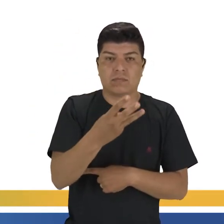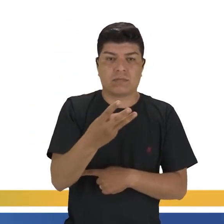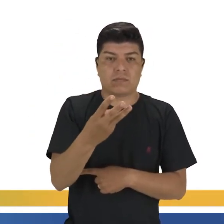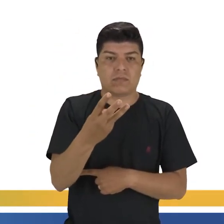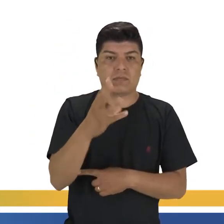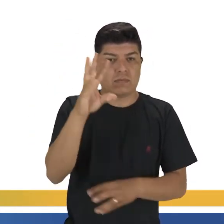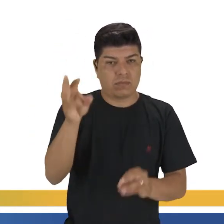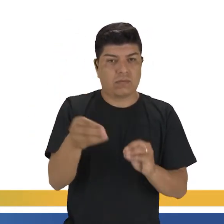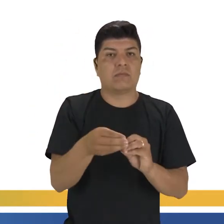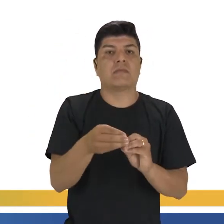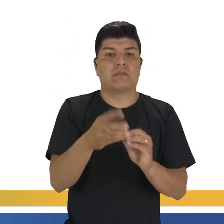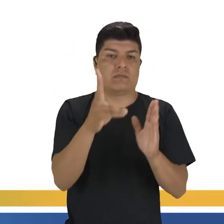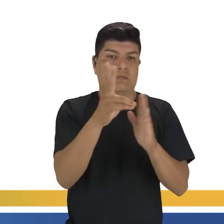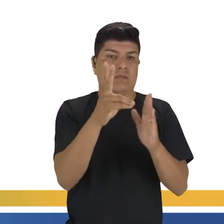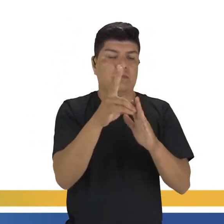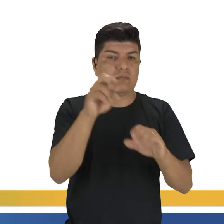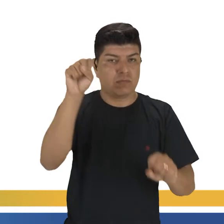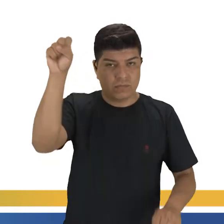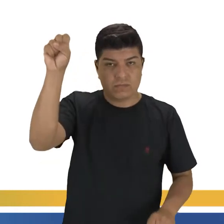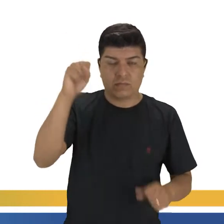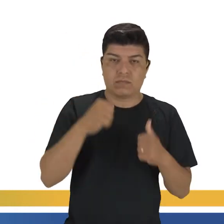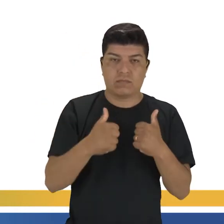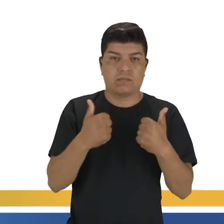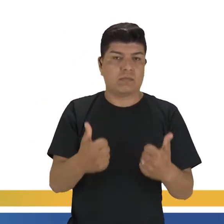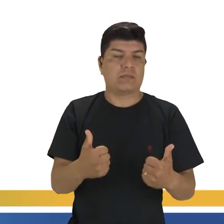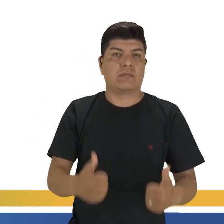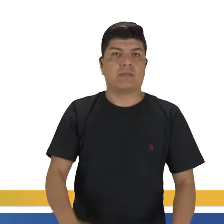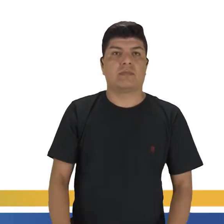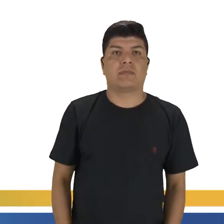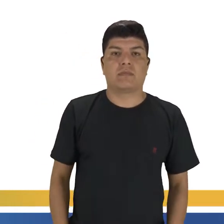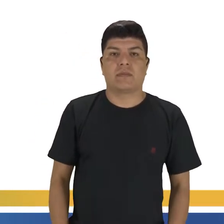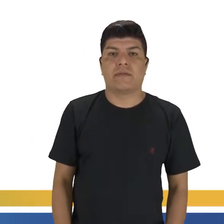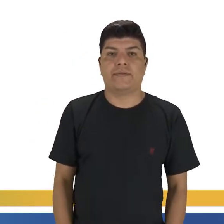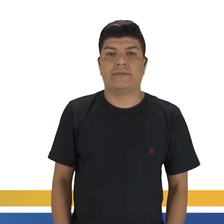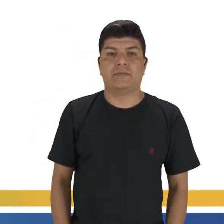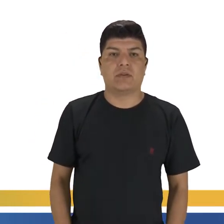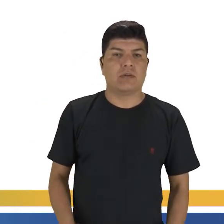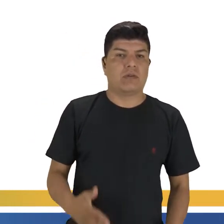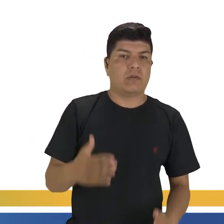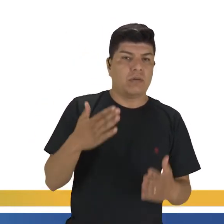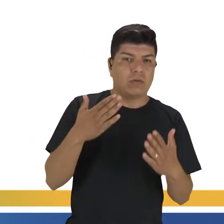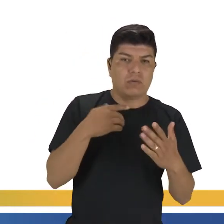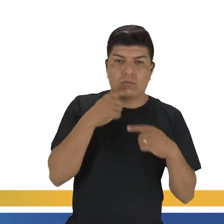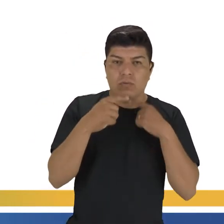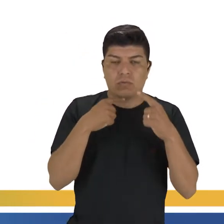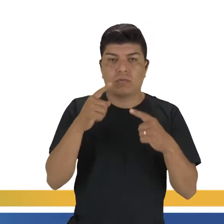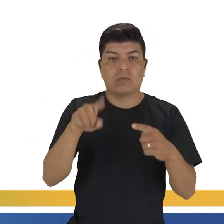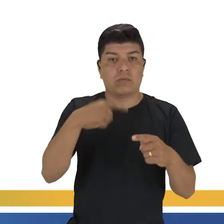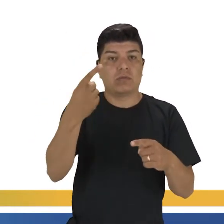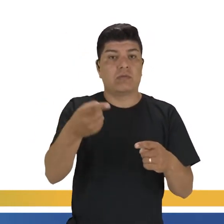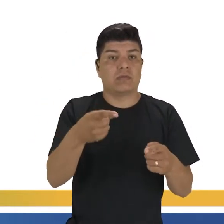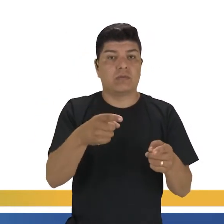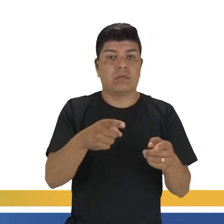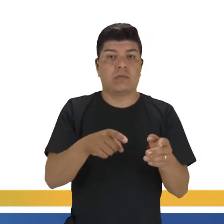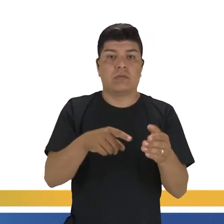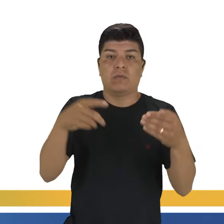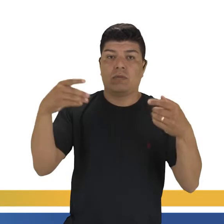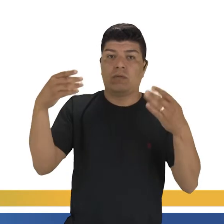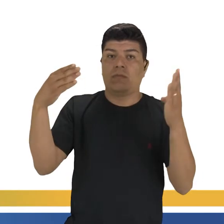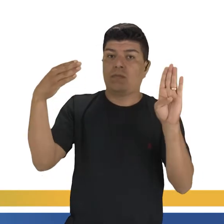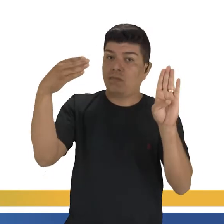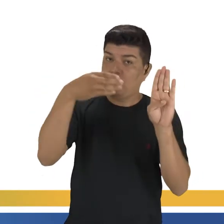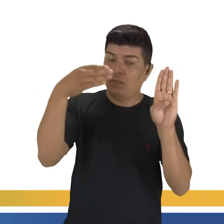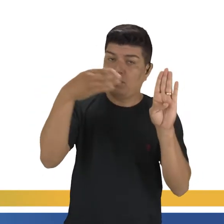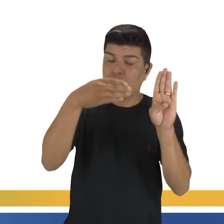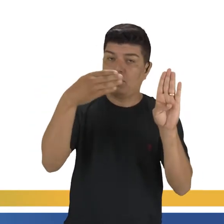essa ideia do índio como herói. Tudo bem? Quaisquer dúvidas, vocês depois podem acessar a plataforma, rever